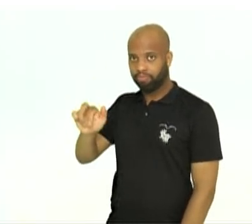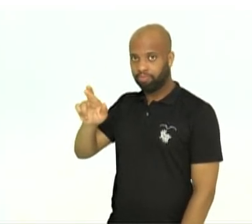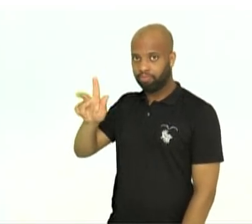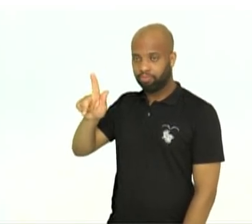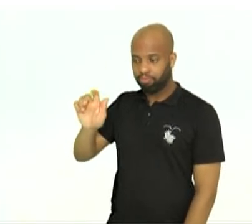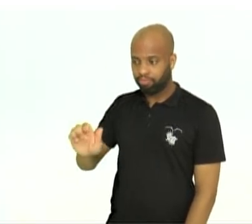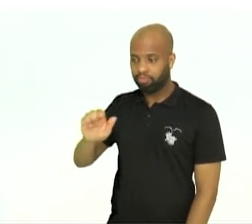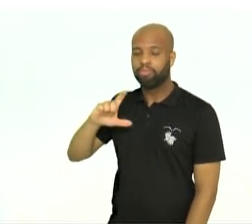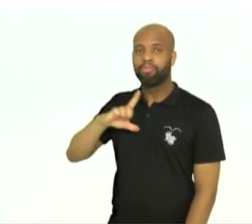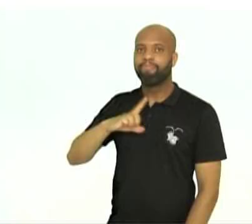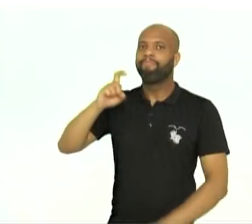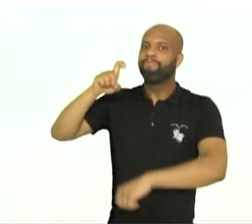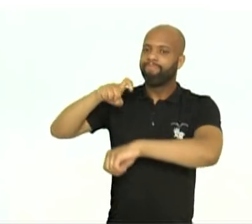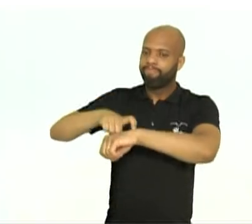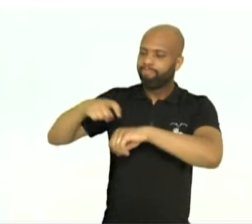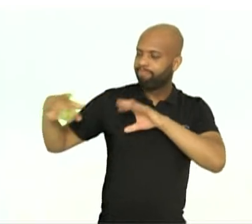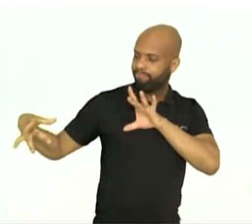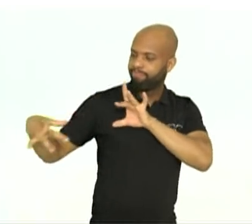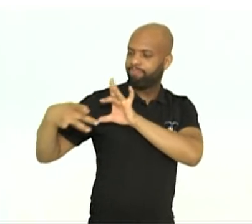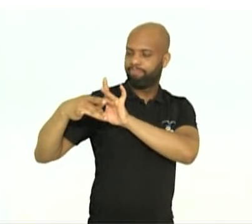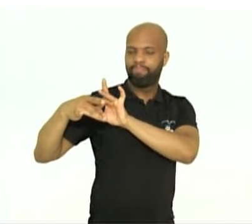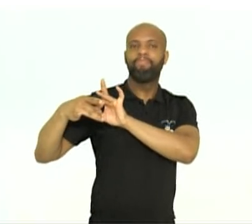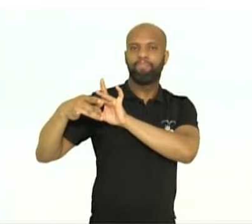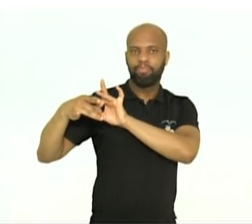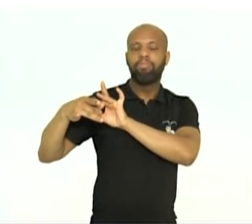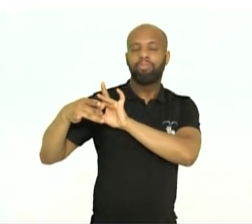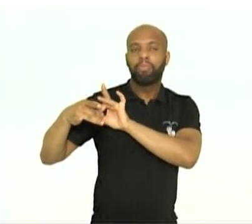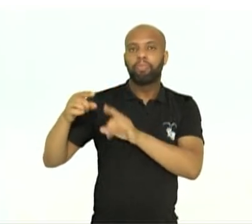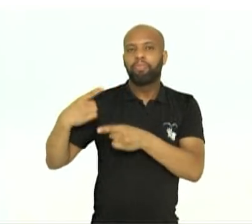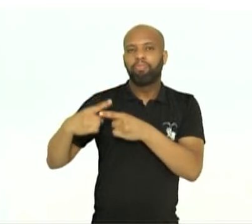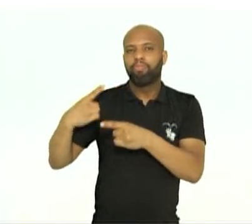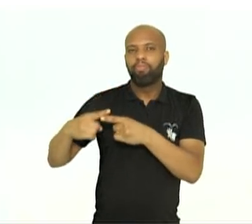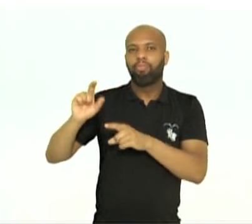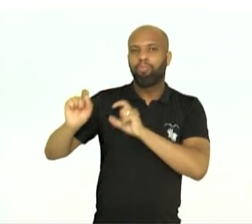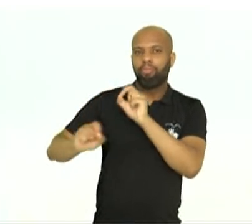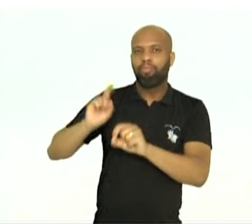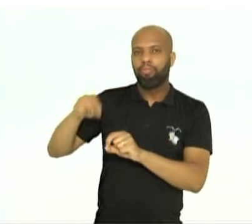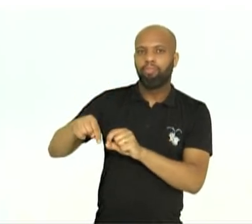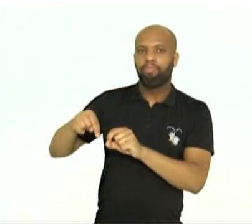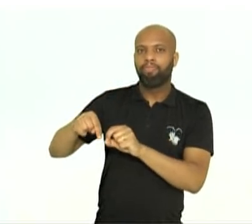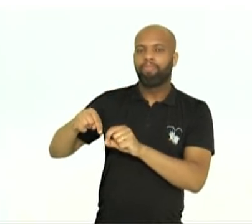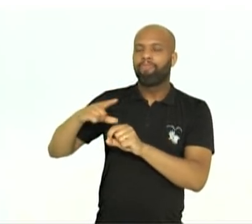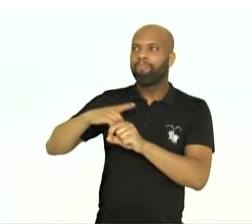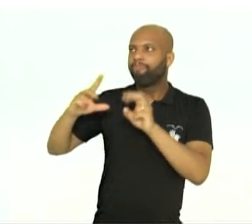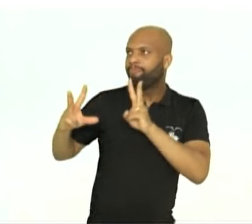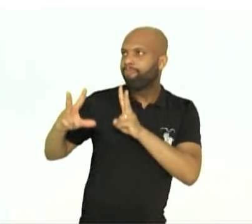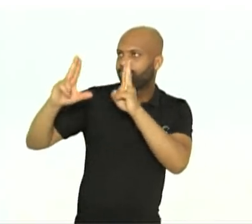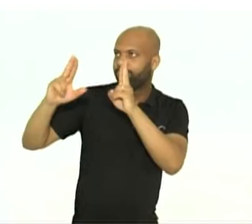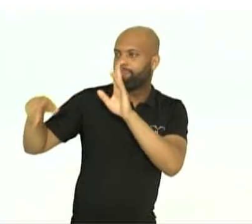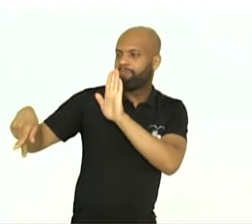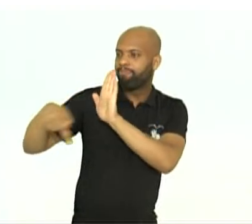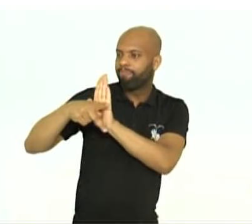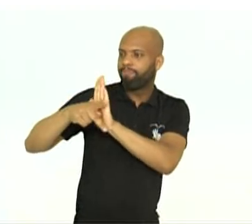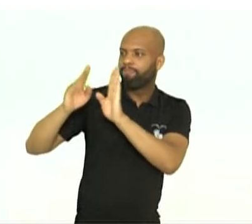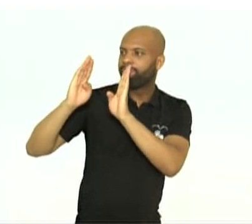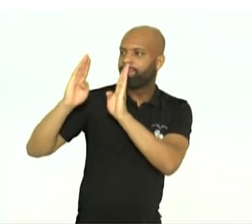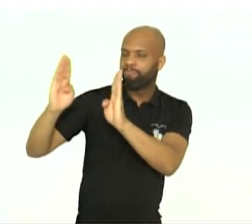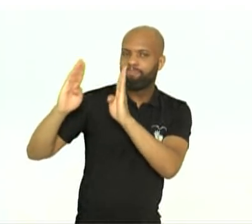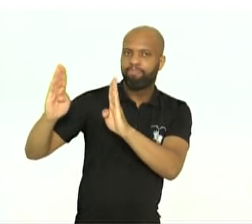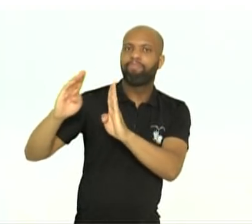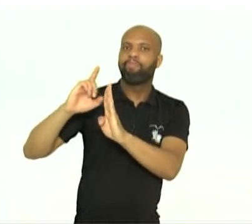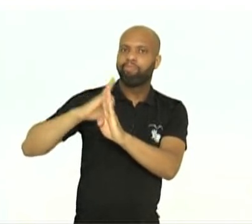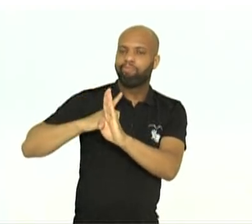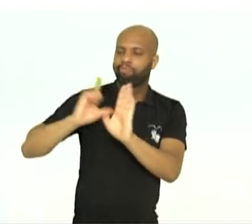pela temporalidade, tá? Ou seja, ela é um recorte no tempo, ela pertence a um determinado